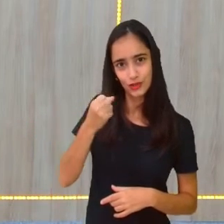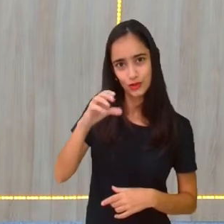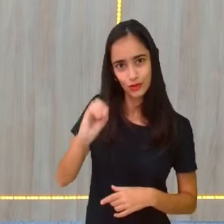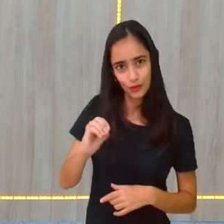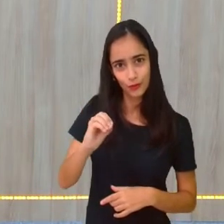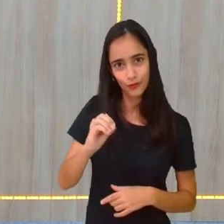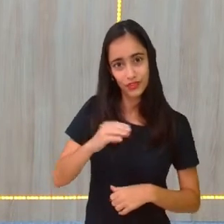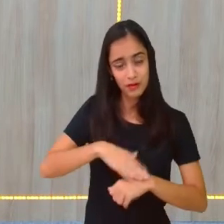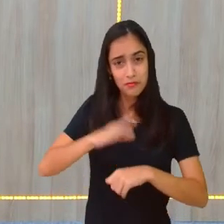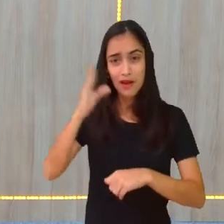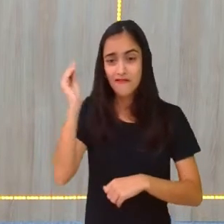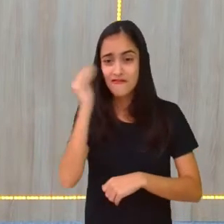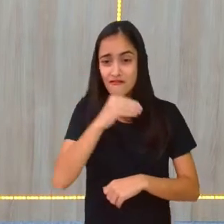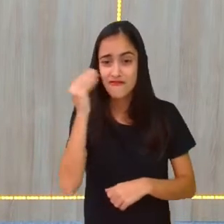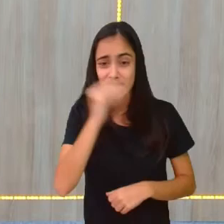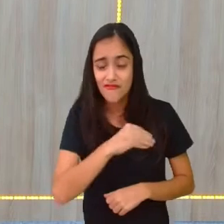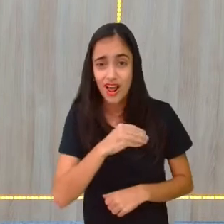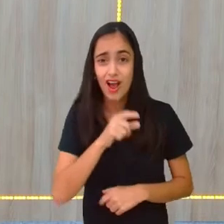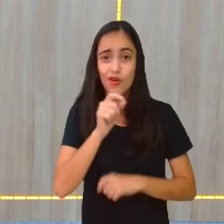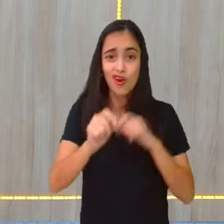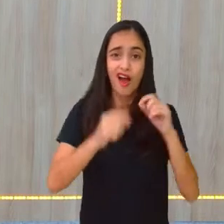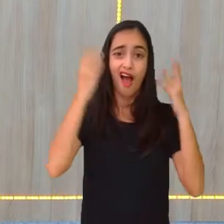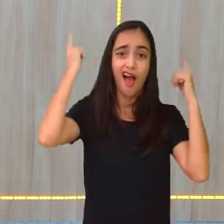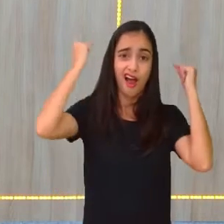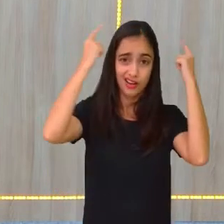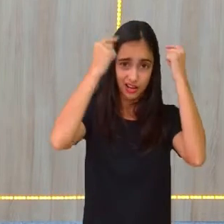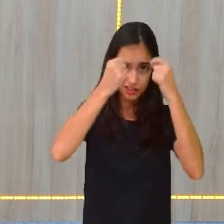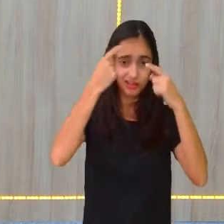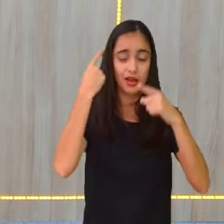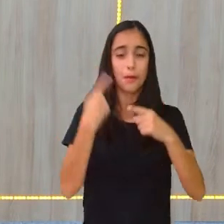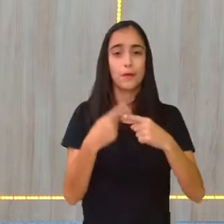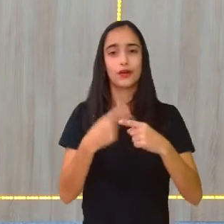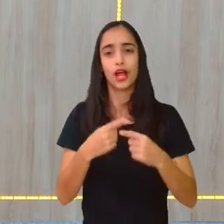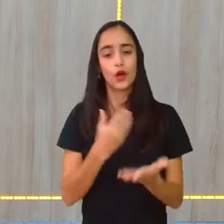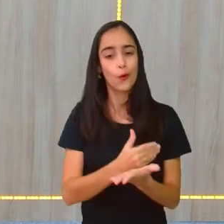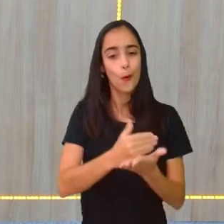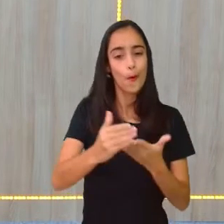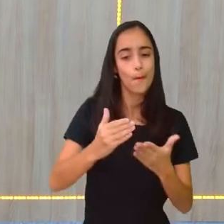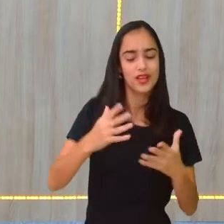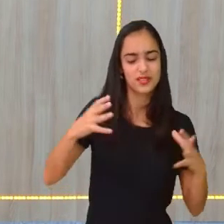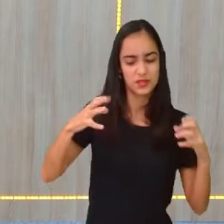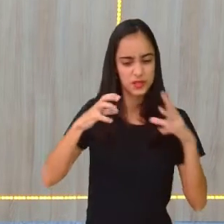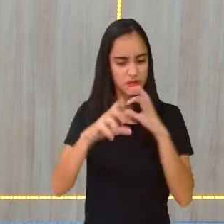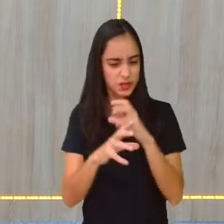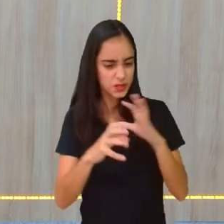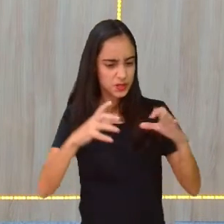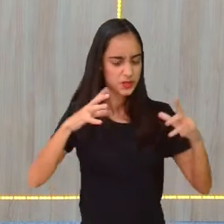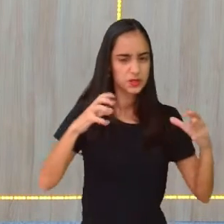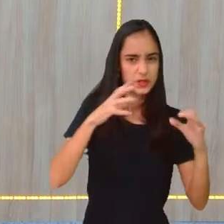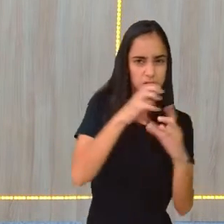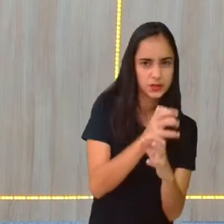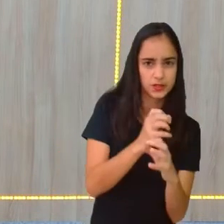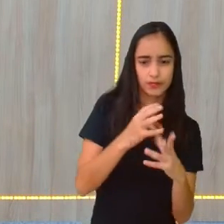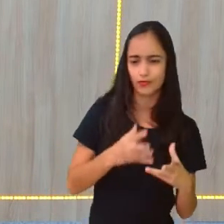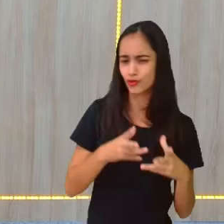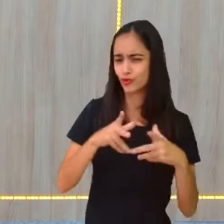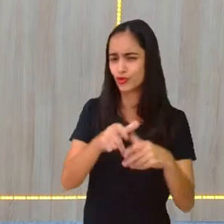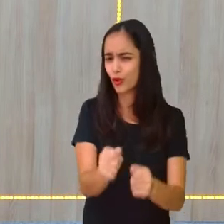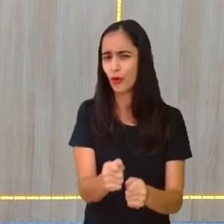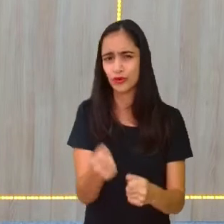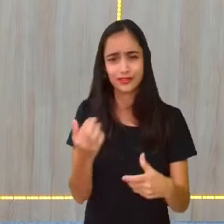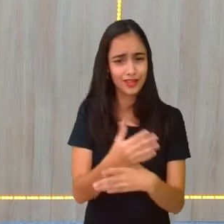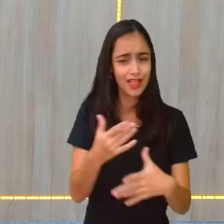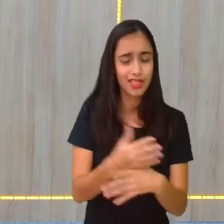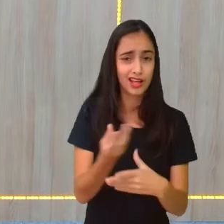enfraquecer, certo, a Grécia, né, porque eles vão começar a brigar entre si, e enfraquecido, isso